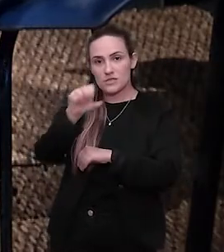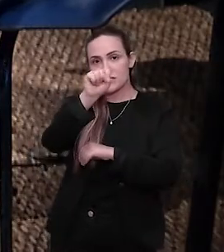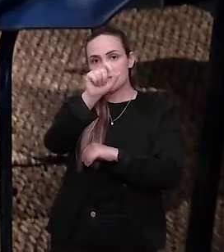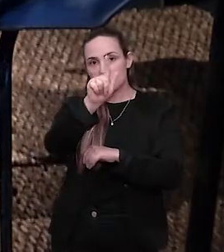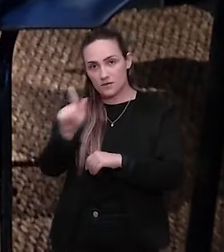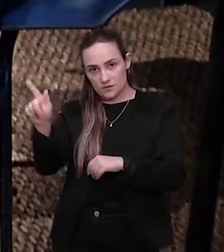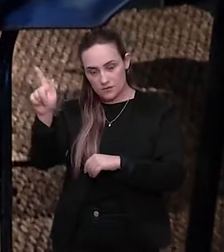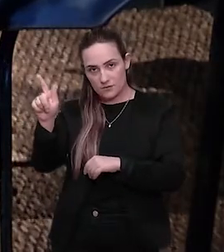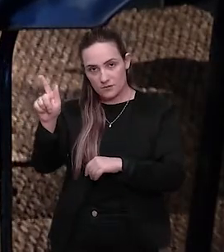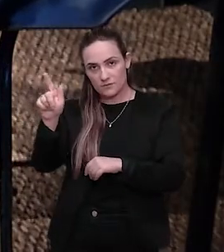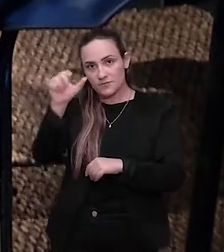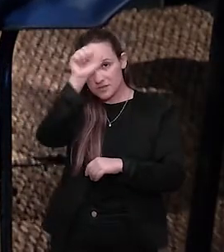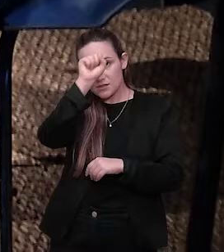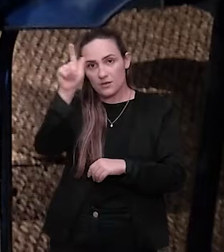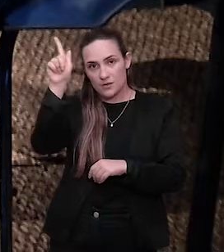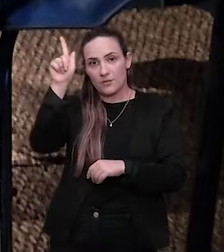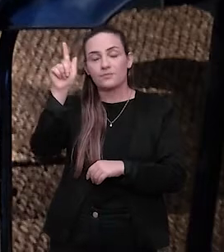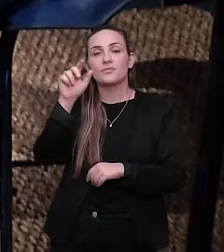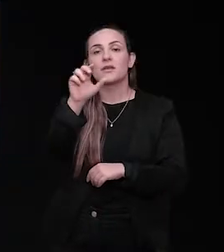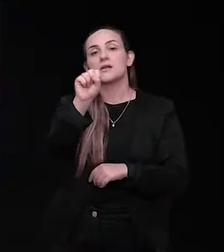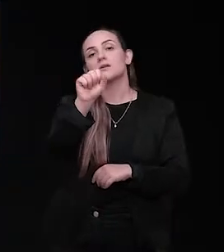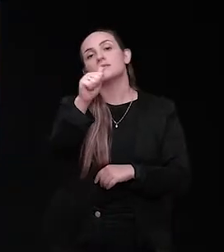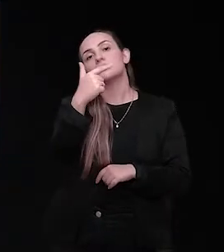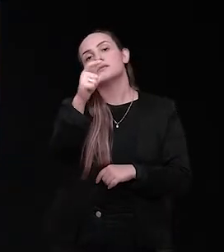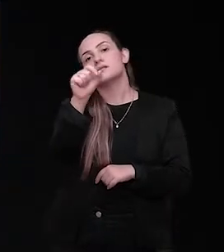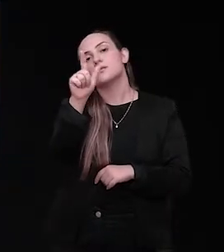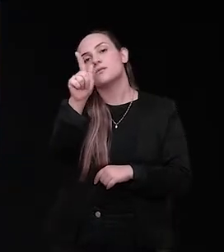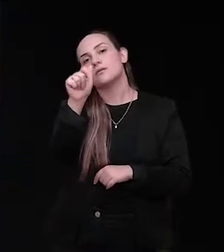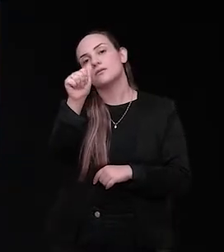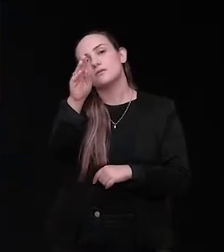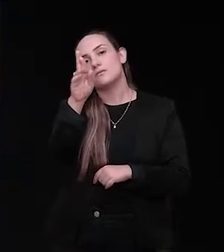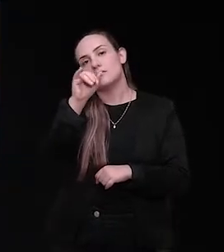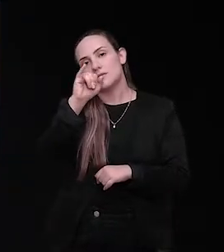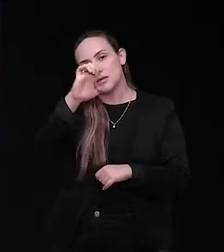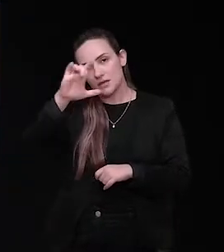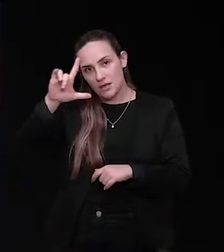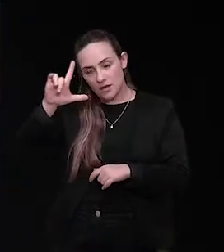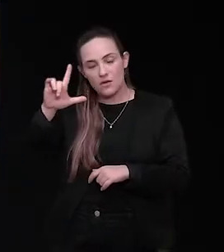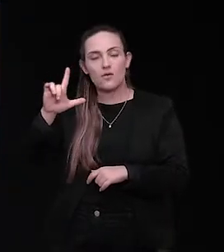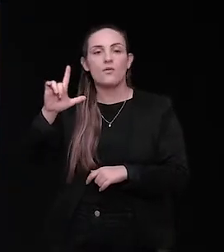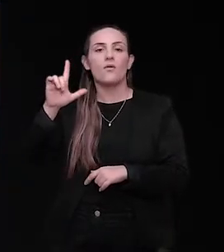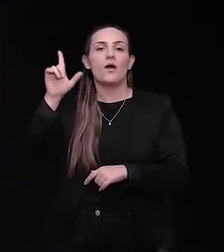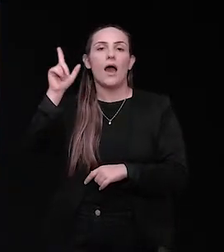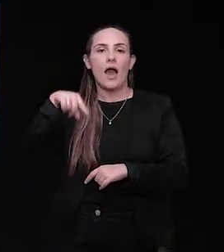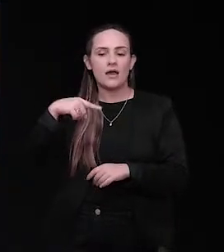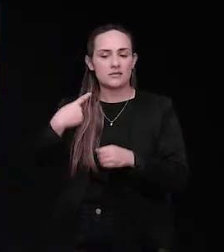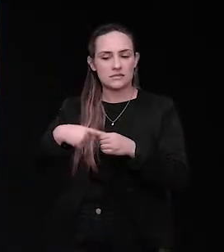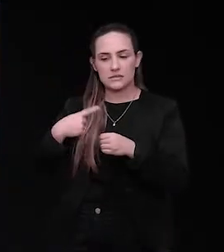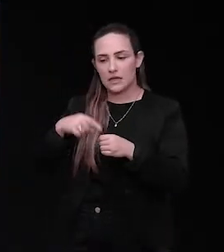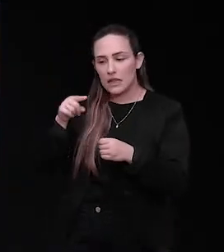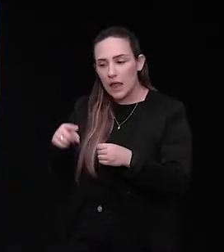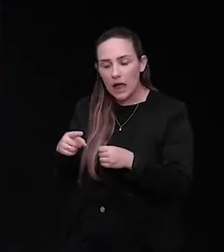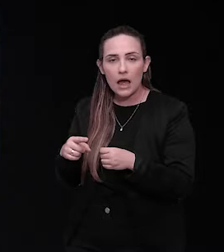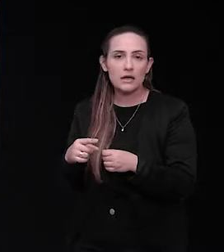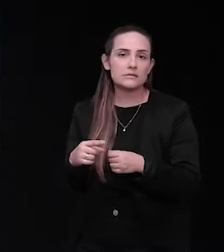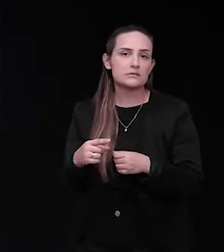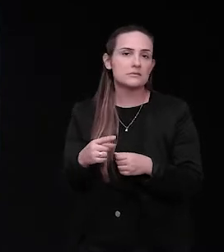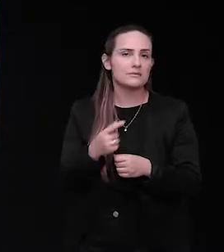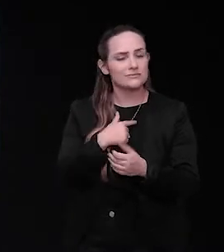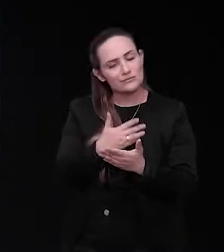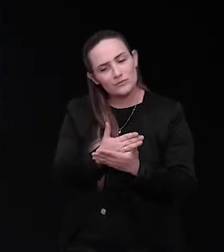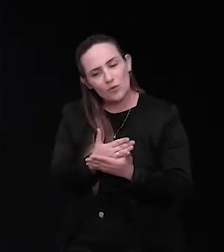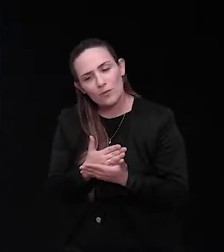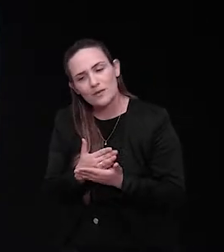Oeste. Então, fui para São Gabriel do Oeste, comecei a carreira lá numa cidade que, como tudo na vida, como nós fizemos